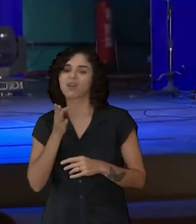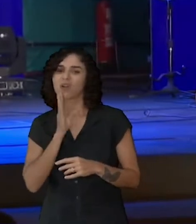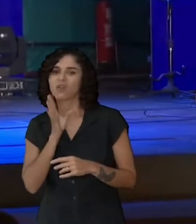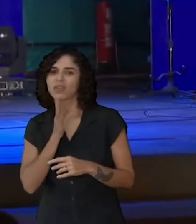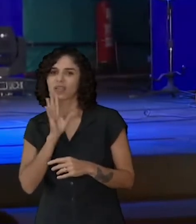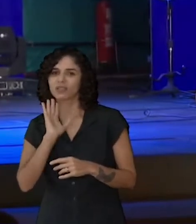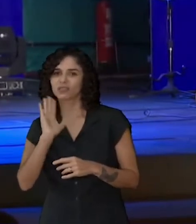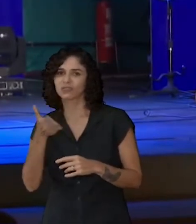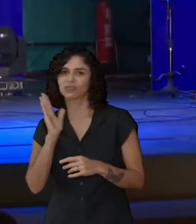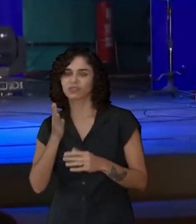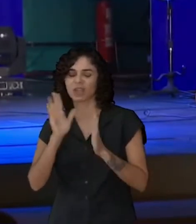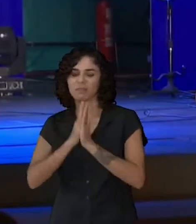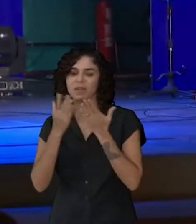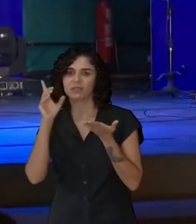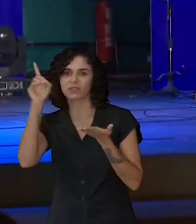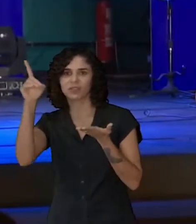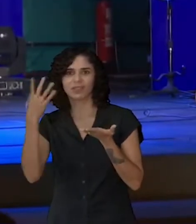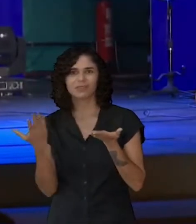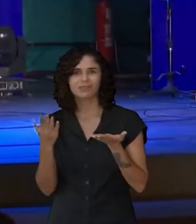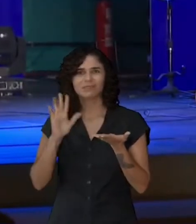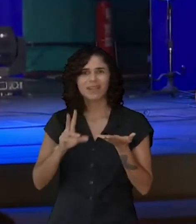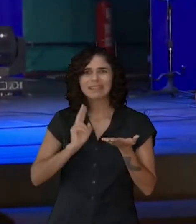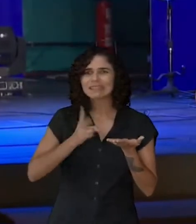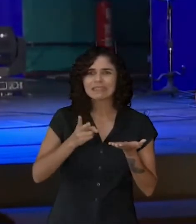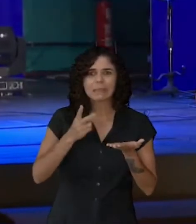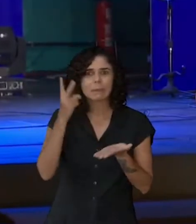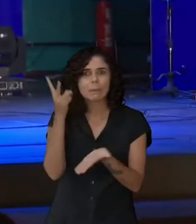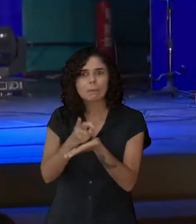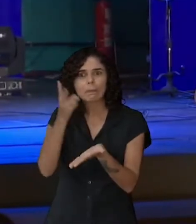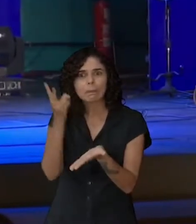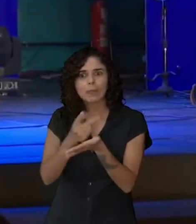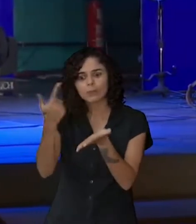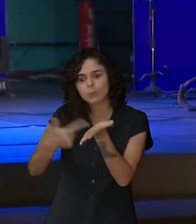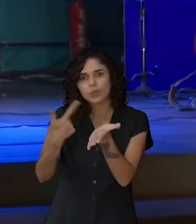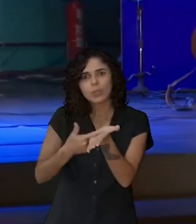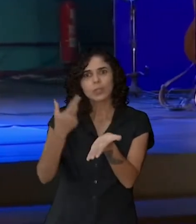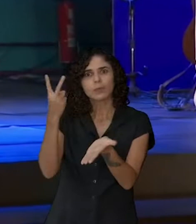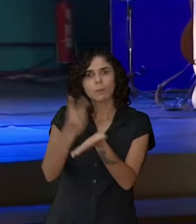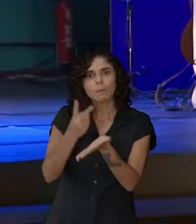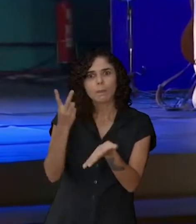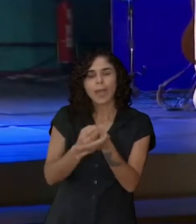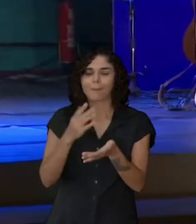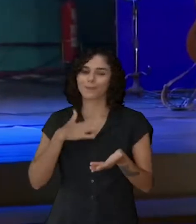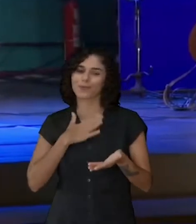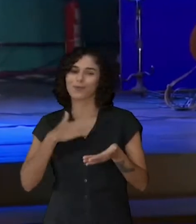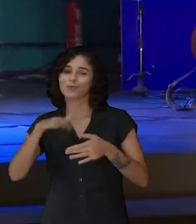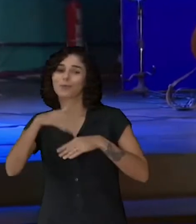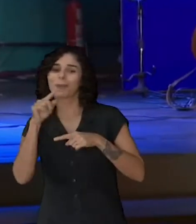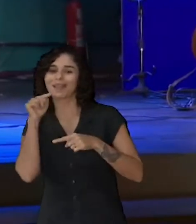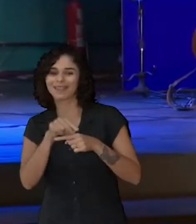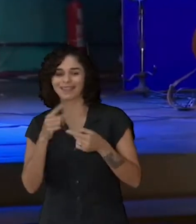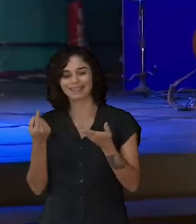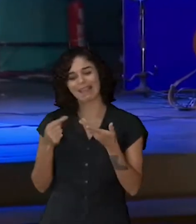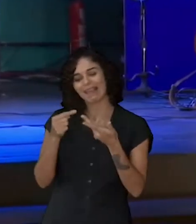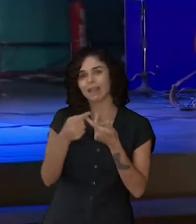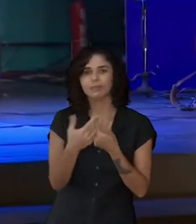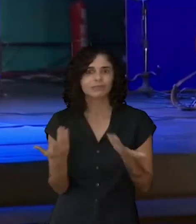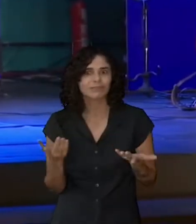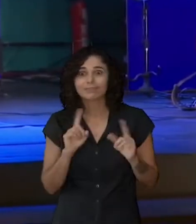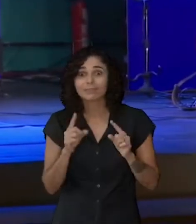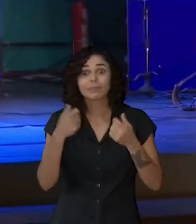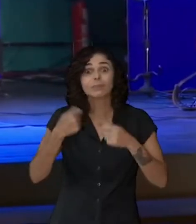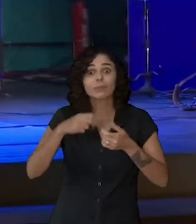mas lê sempre os mesmos livros, os mesmos textos prediletos. Você precisa ler a Bíblia de capa a capa. Você precisa pedir revelação